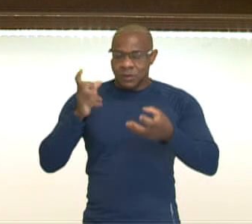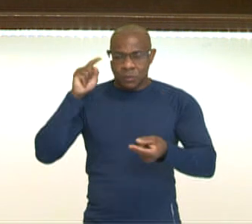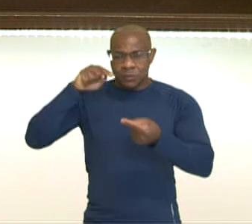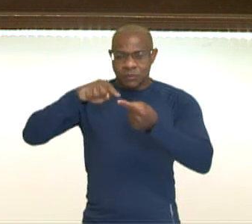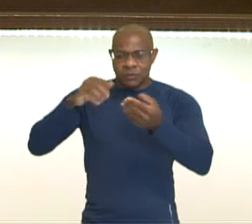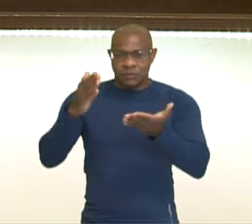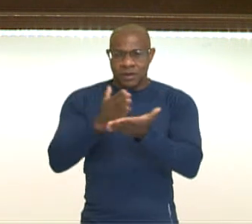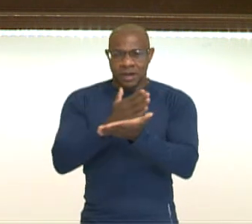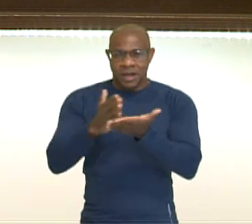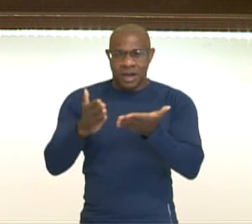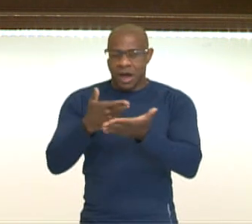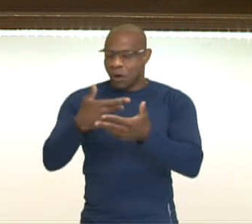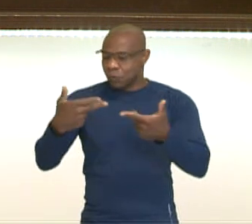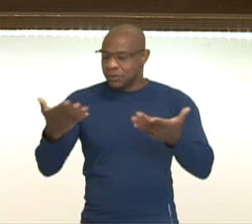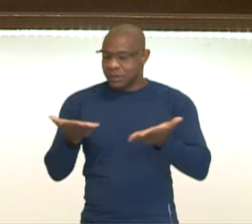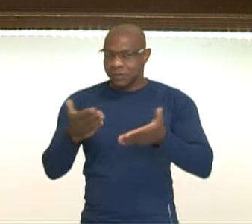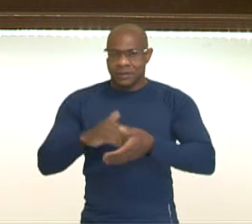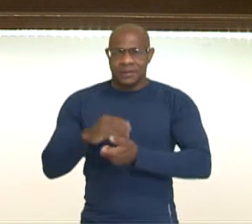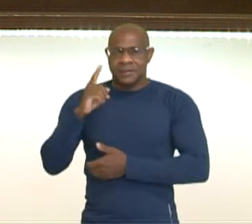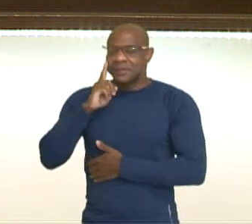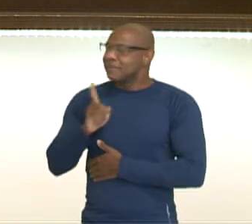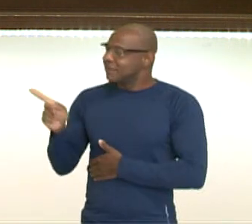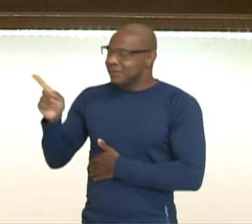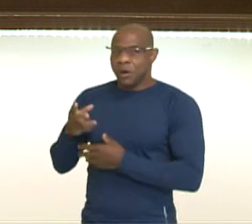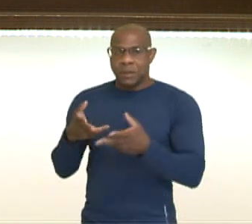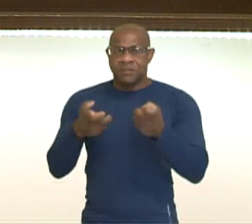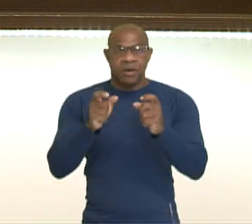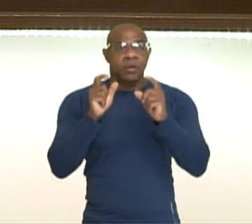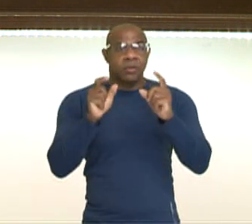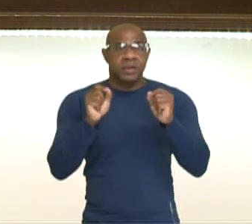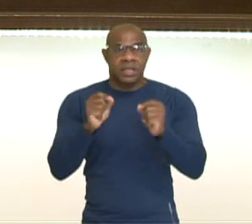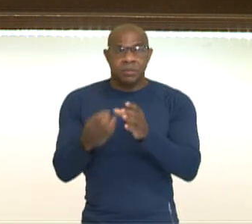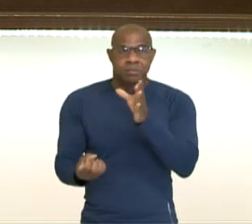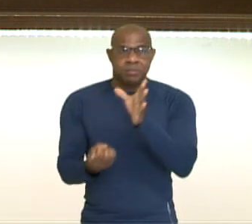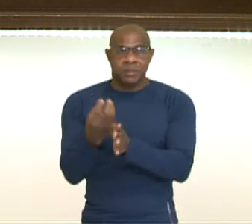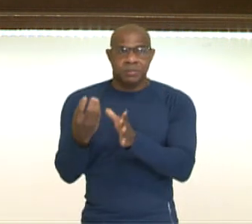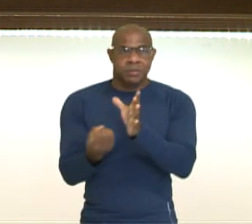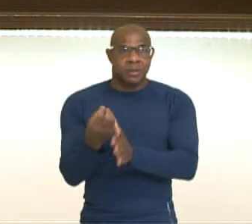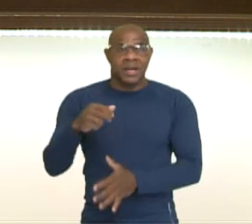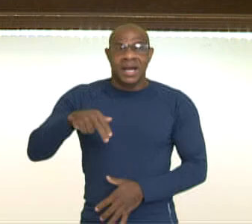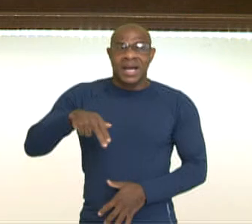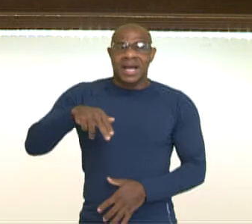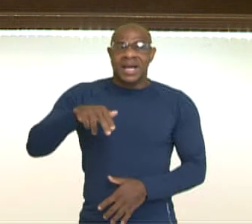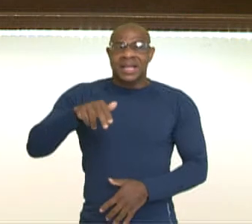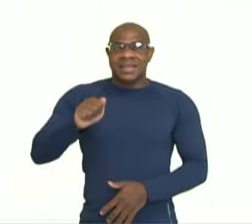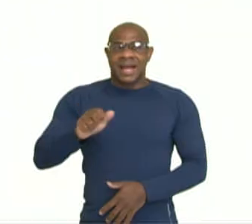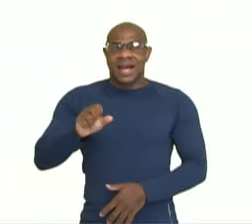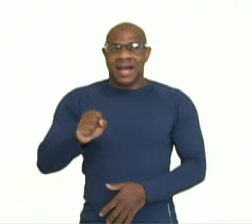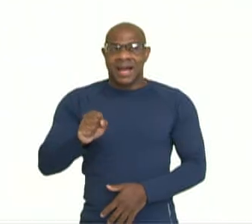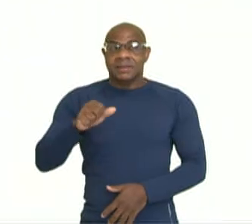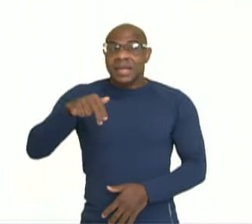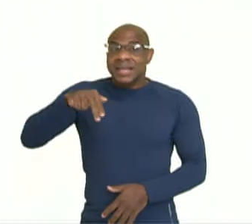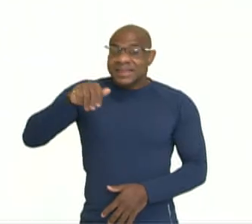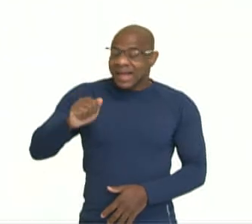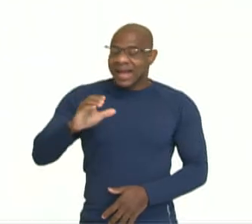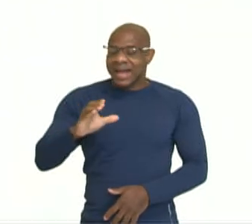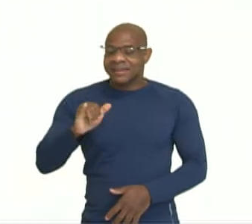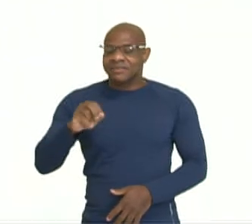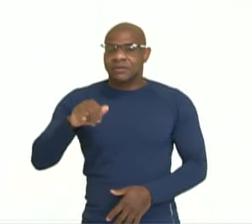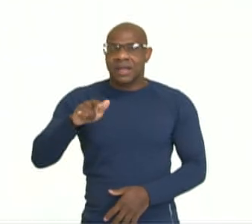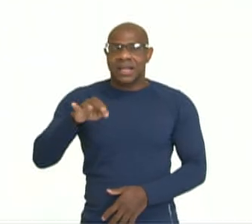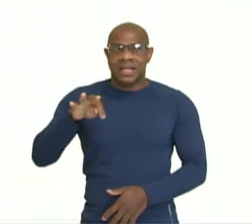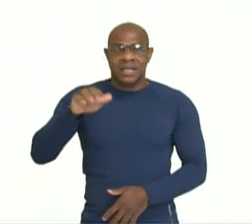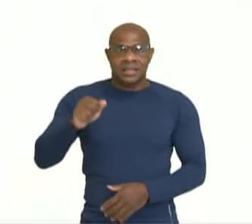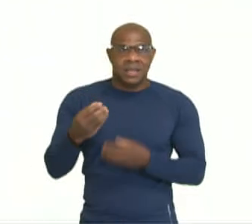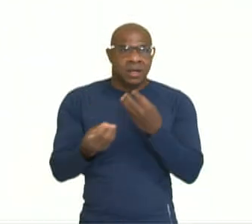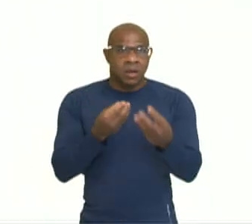objetivos daquele momento, que é, logicamente, observar o surgimento do nacionalismo e entender alguns elementos ligados a